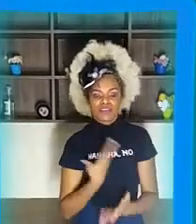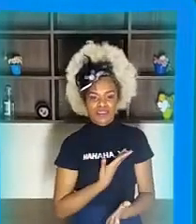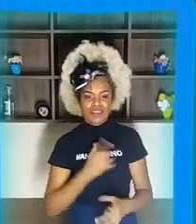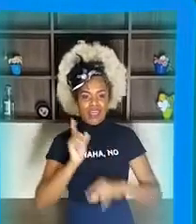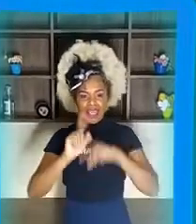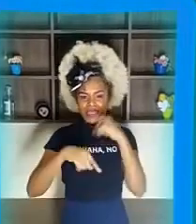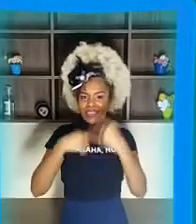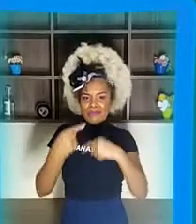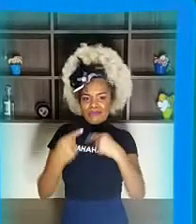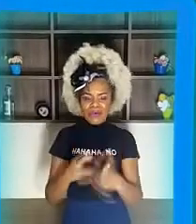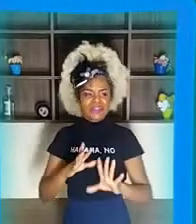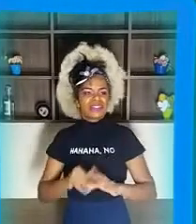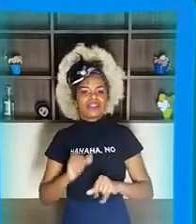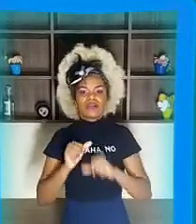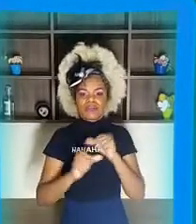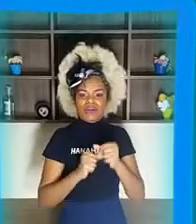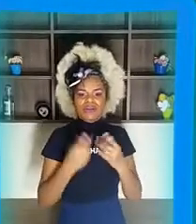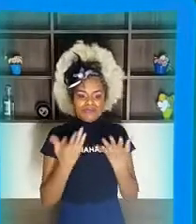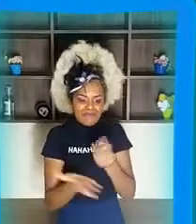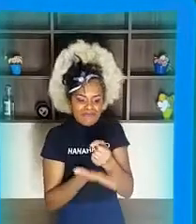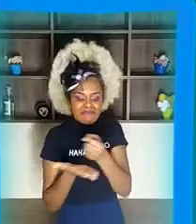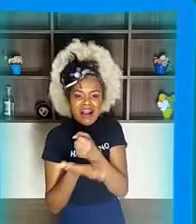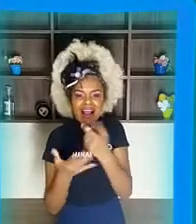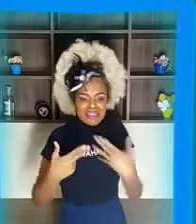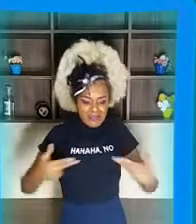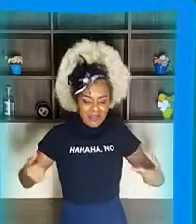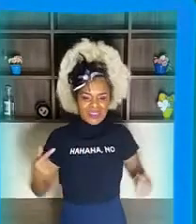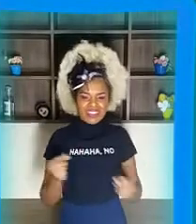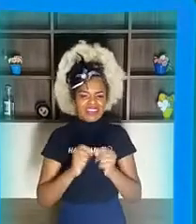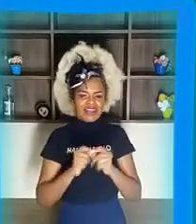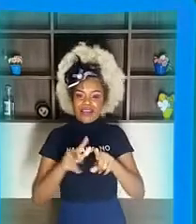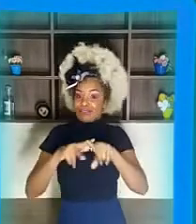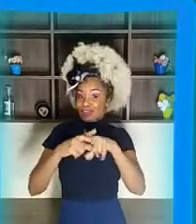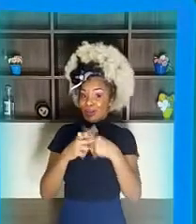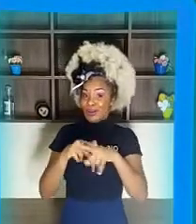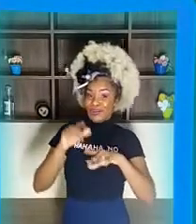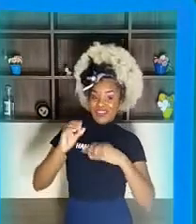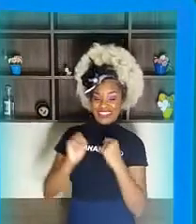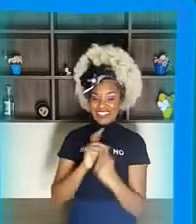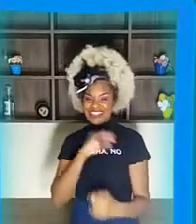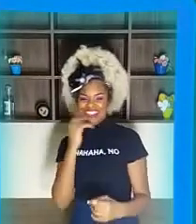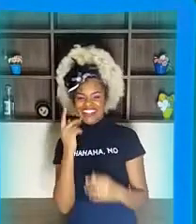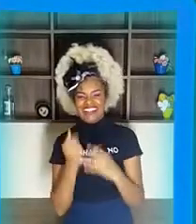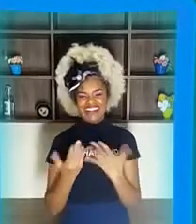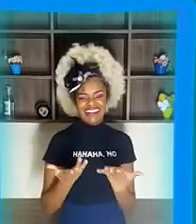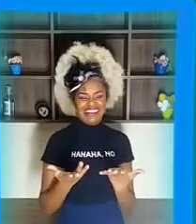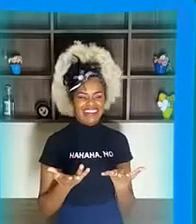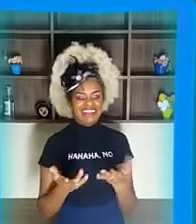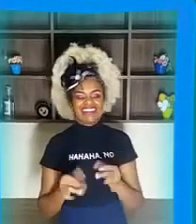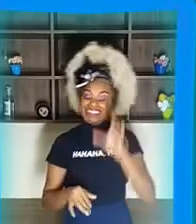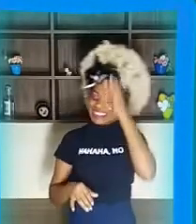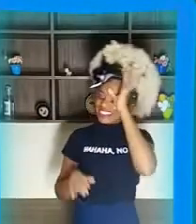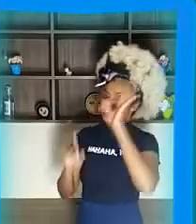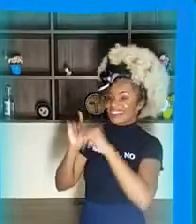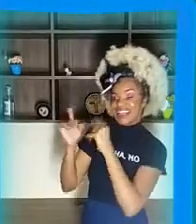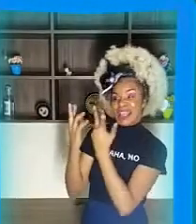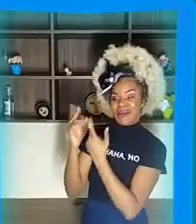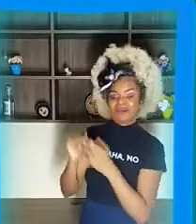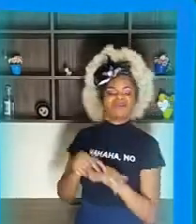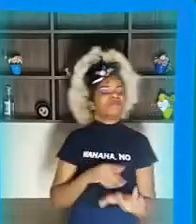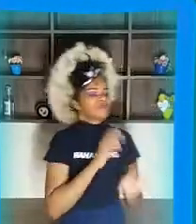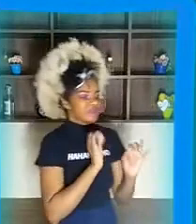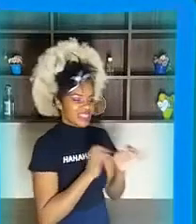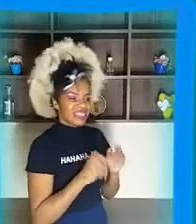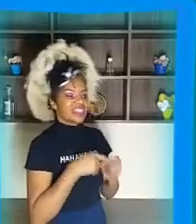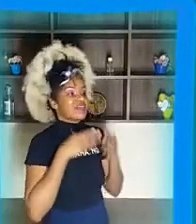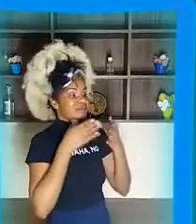depois. E isso vira matéria-prima, e isso vira oficina. Oficina? Com certeza. Quem passa por uma